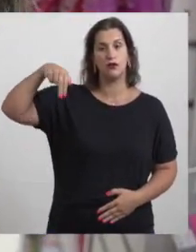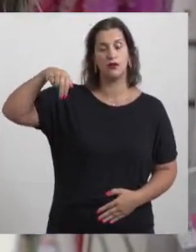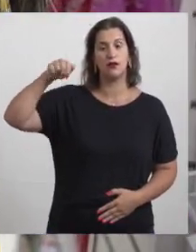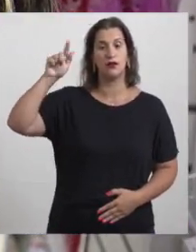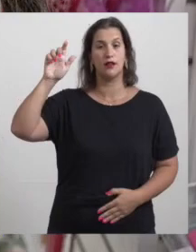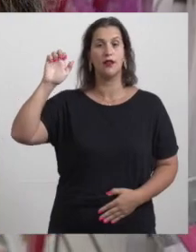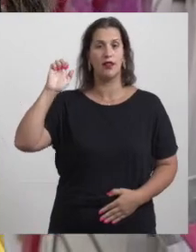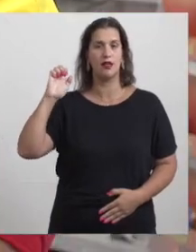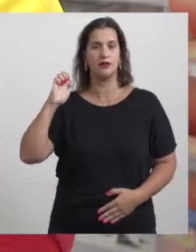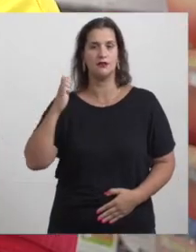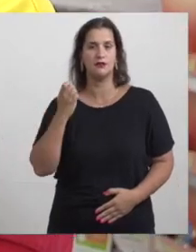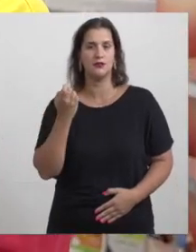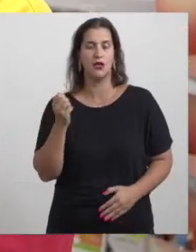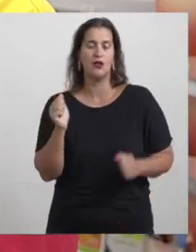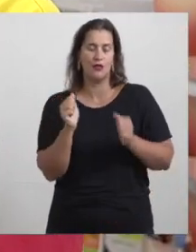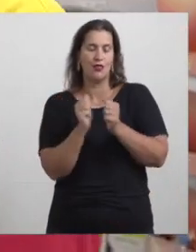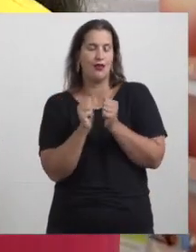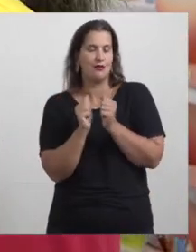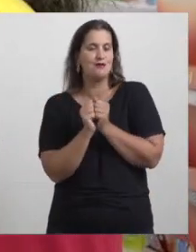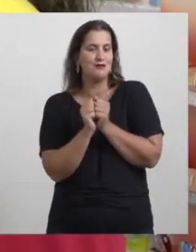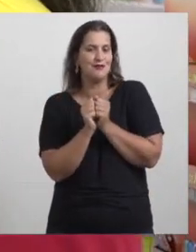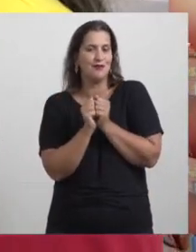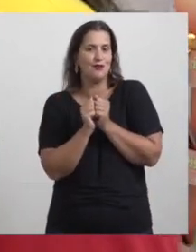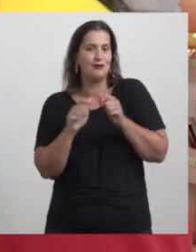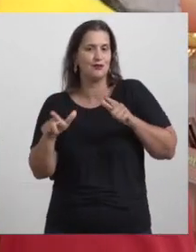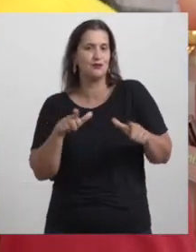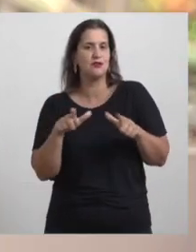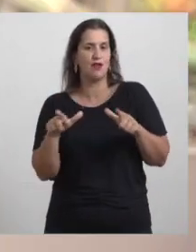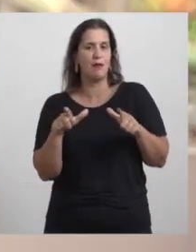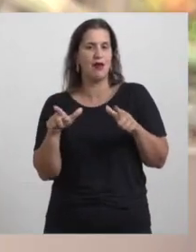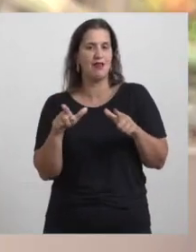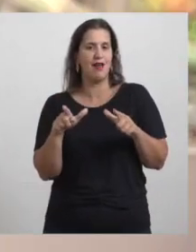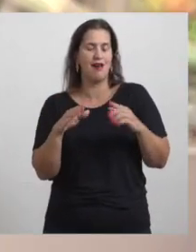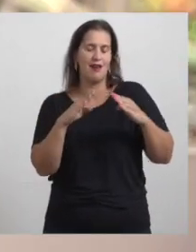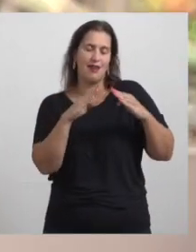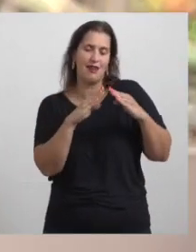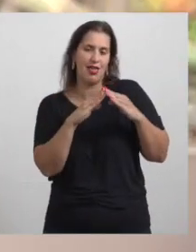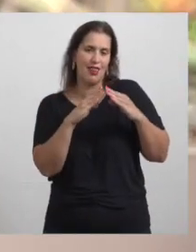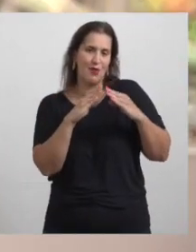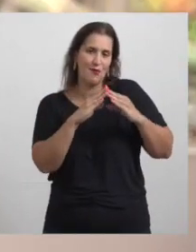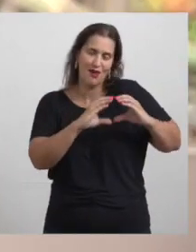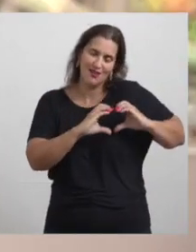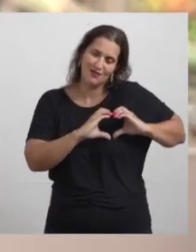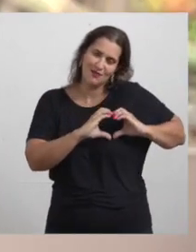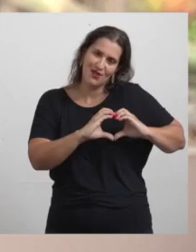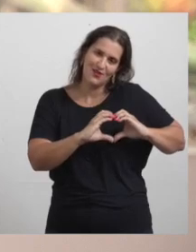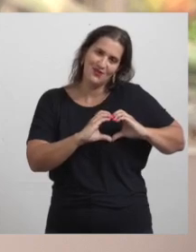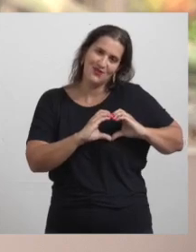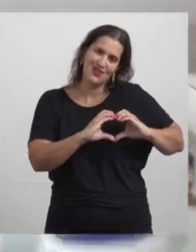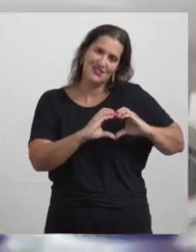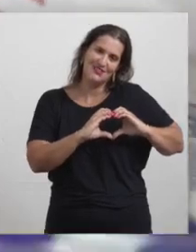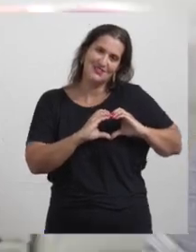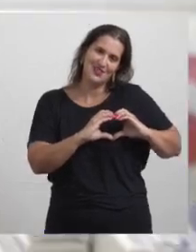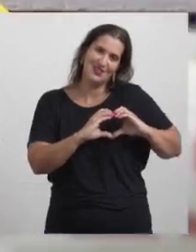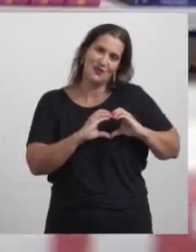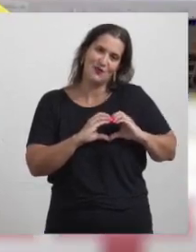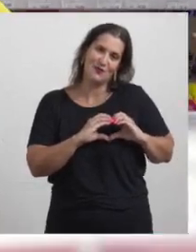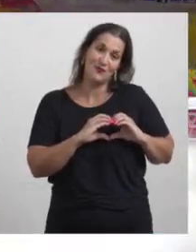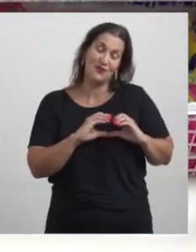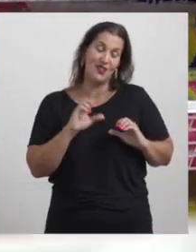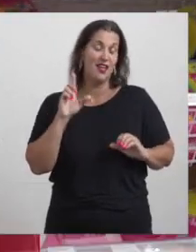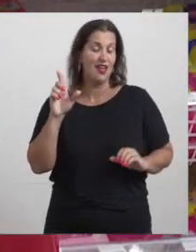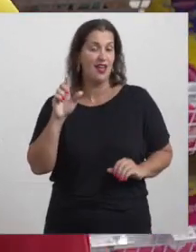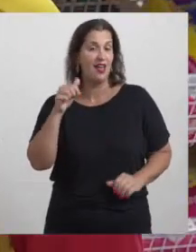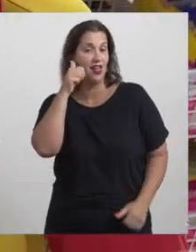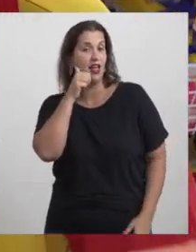Lá tem minha família lá, na farmácia. É, ela tá aqui, meu coração. A